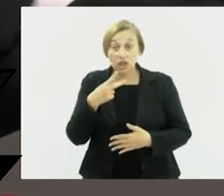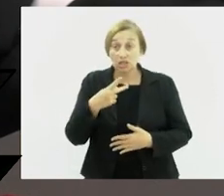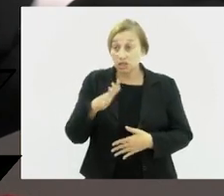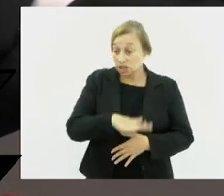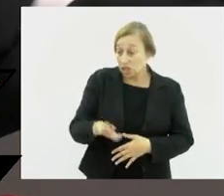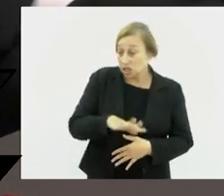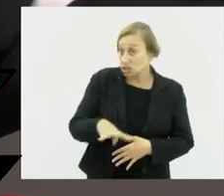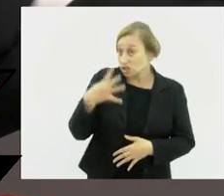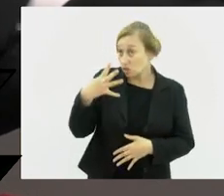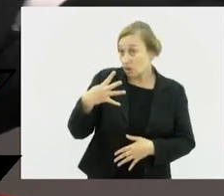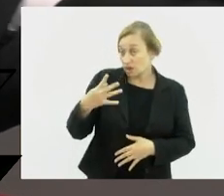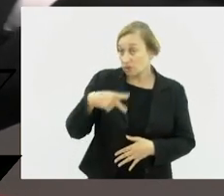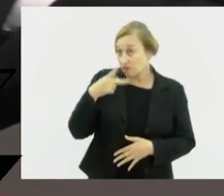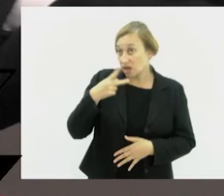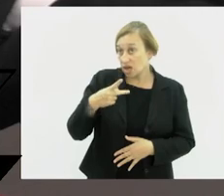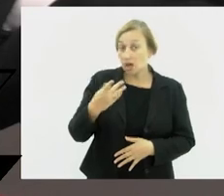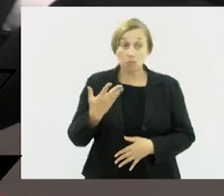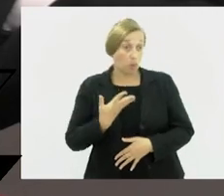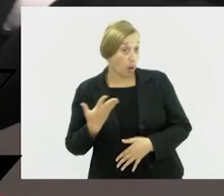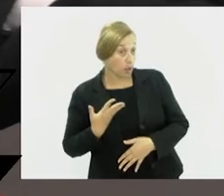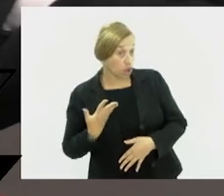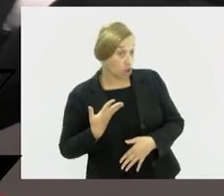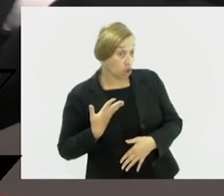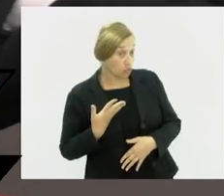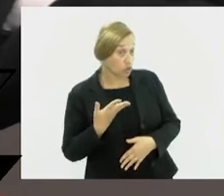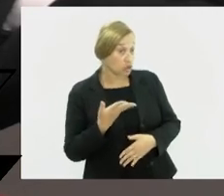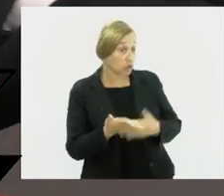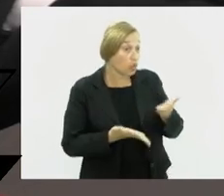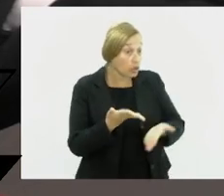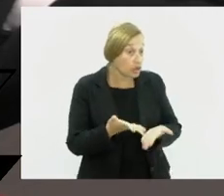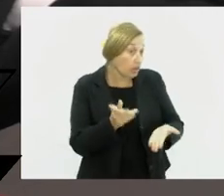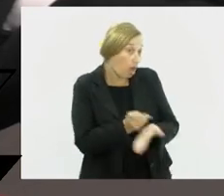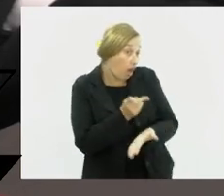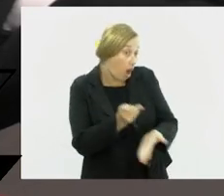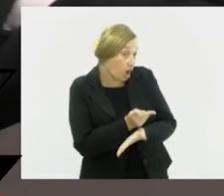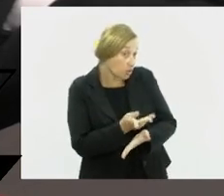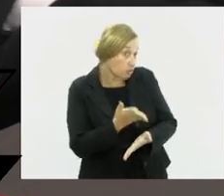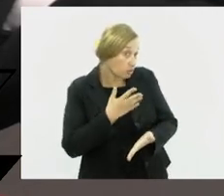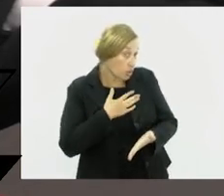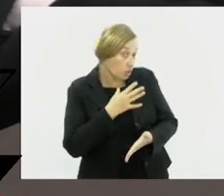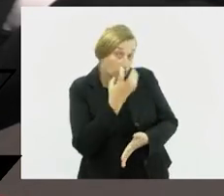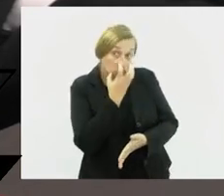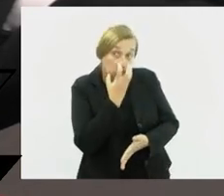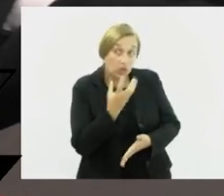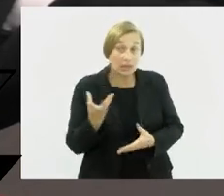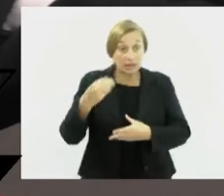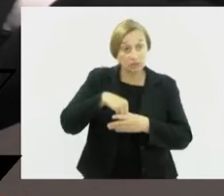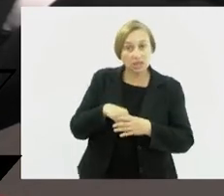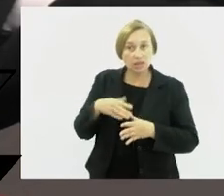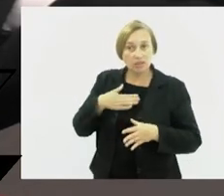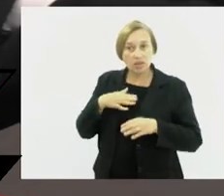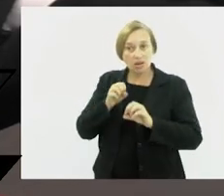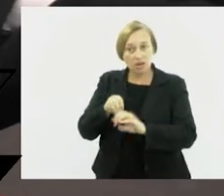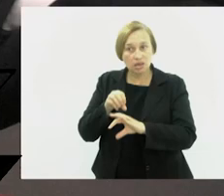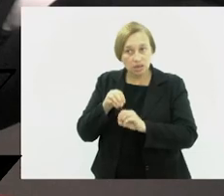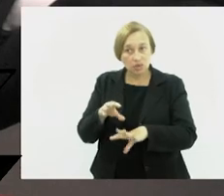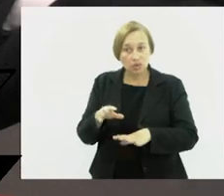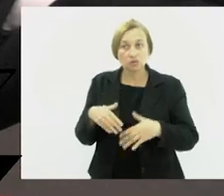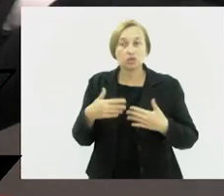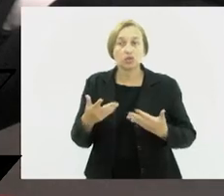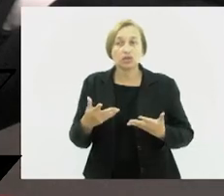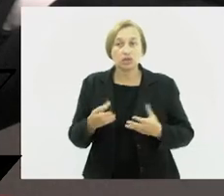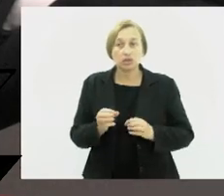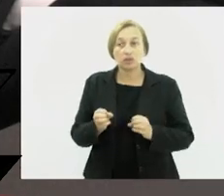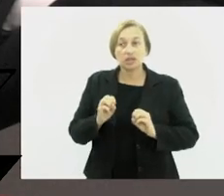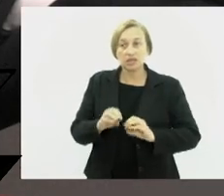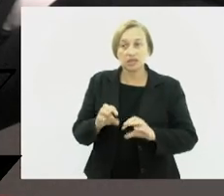falam: ah, o meu amiguinho, coleguinha está fazendo errado com o cachorro. Isso dentro da minha aula. Porque a gente está ensinando, está passando conhecimento. Então, a minha empresa hoje é